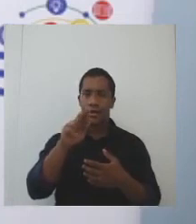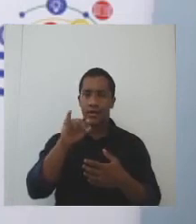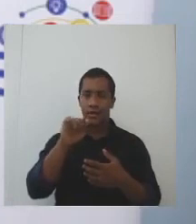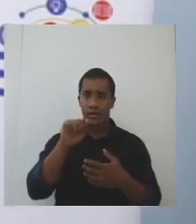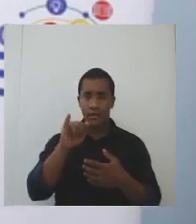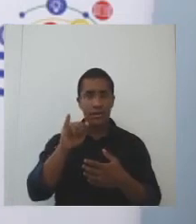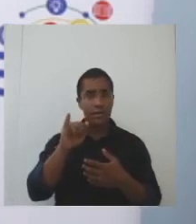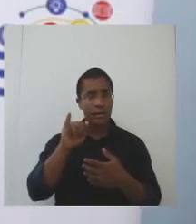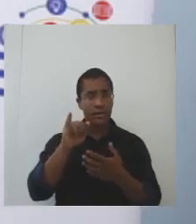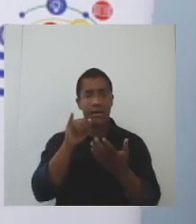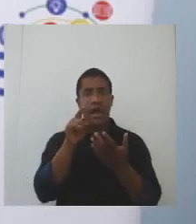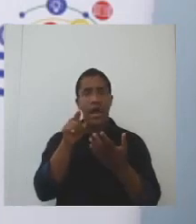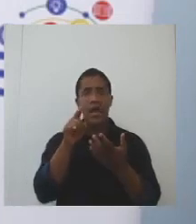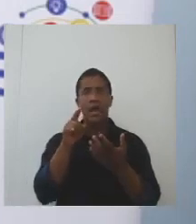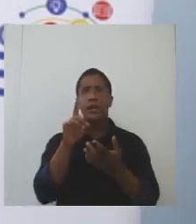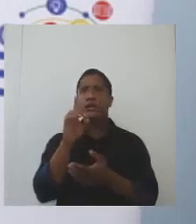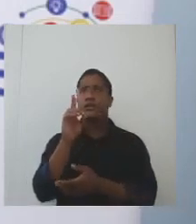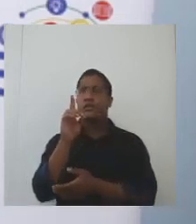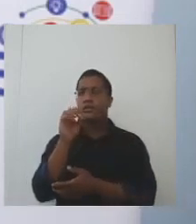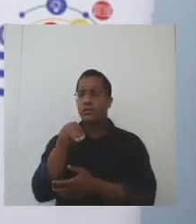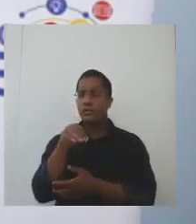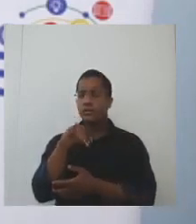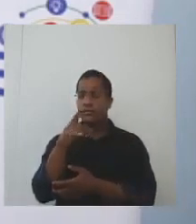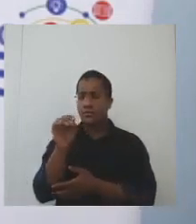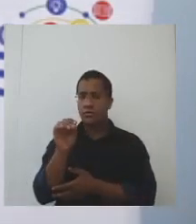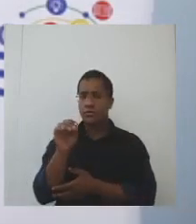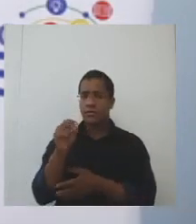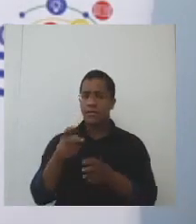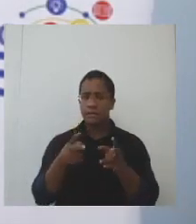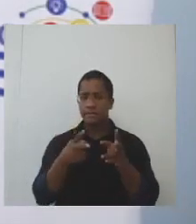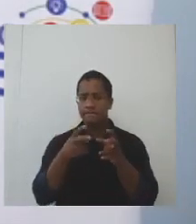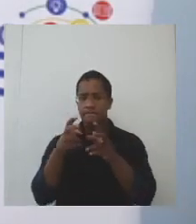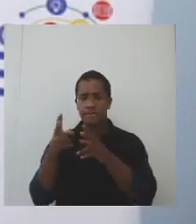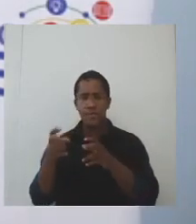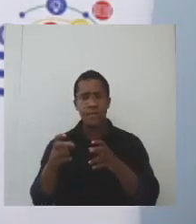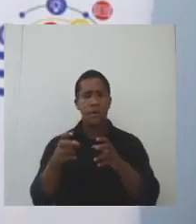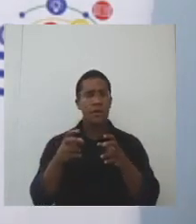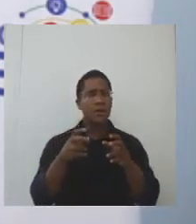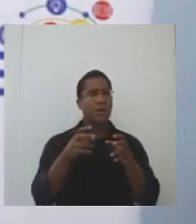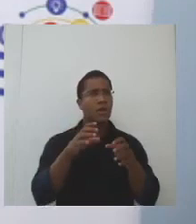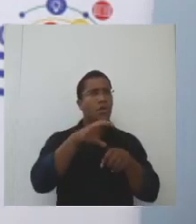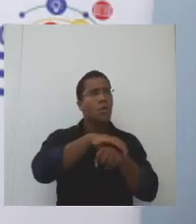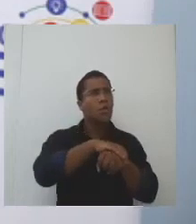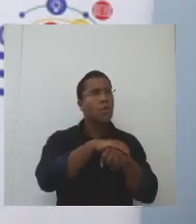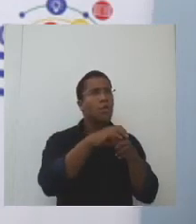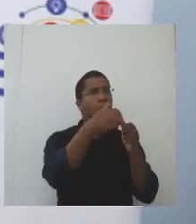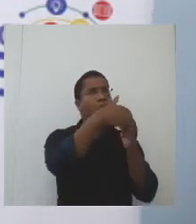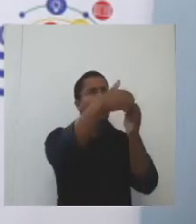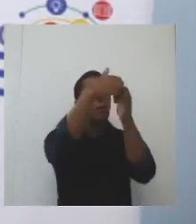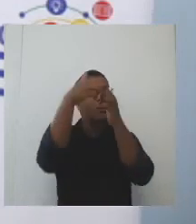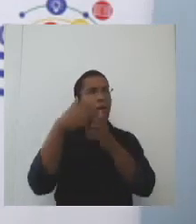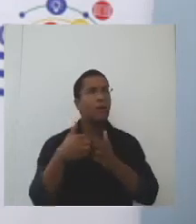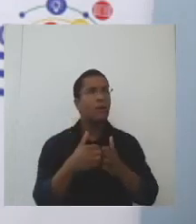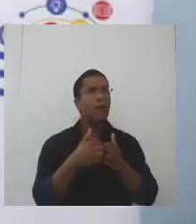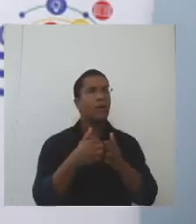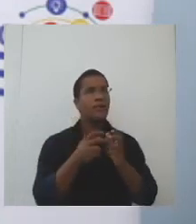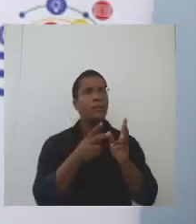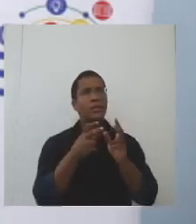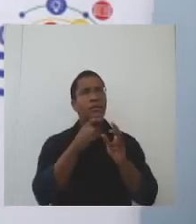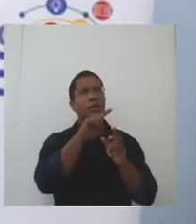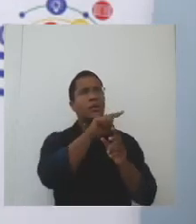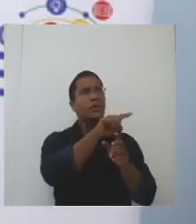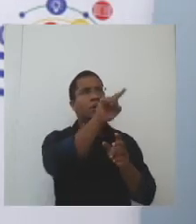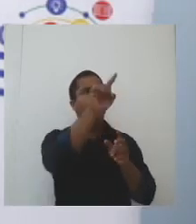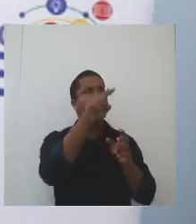João, ele começou a perceber que as colônias vizinhas ao Brasil tinham se tornado